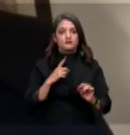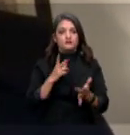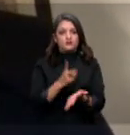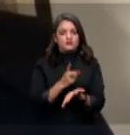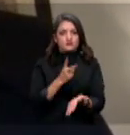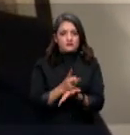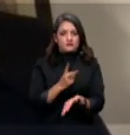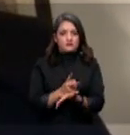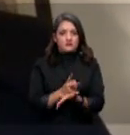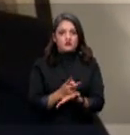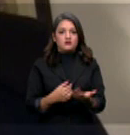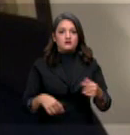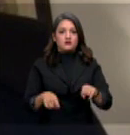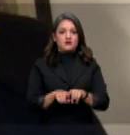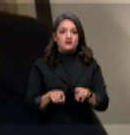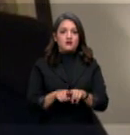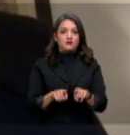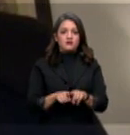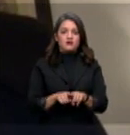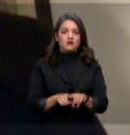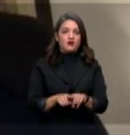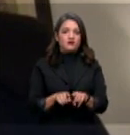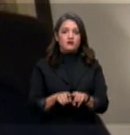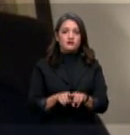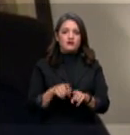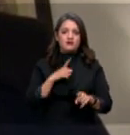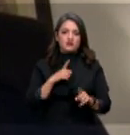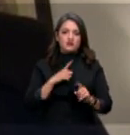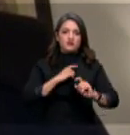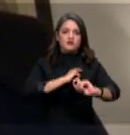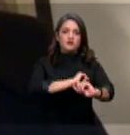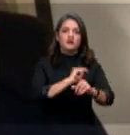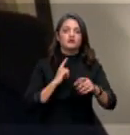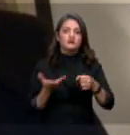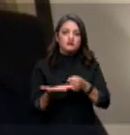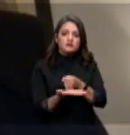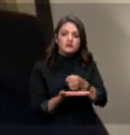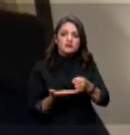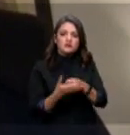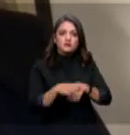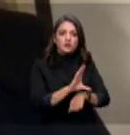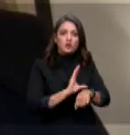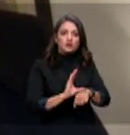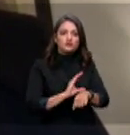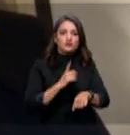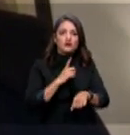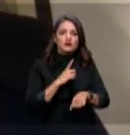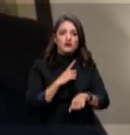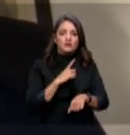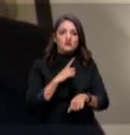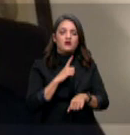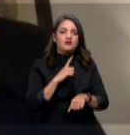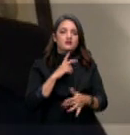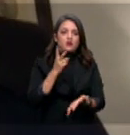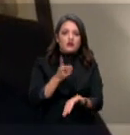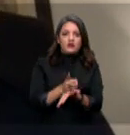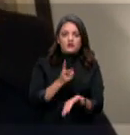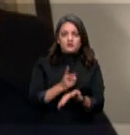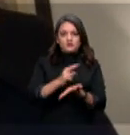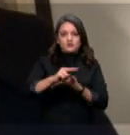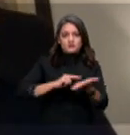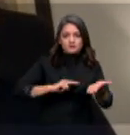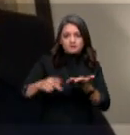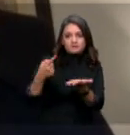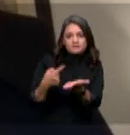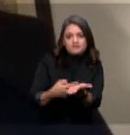naquela sentada a interpretação que prestigia o princípio constitucional da prevalência das convenções